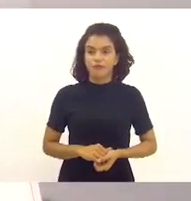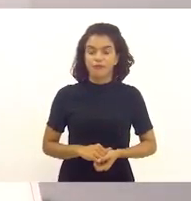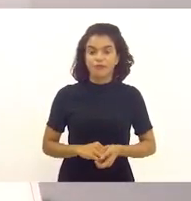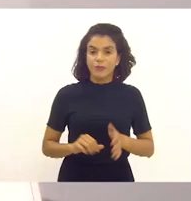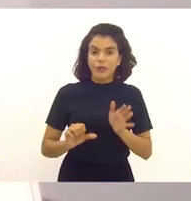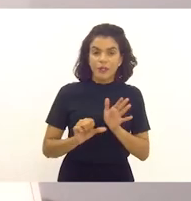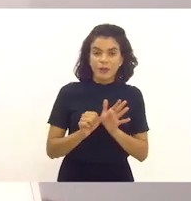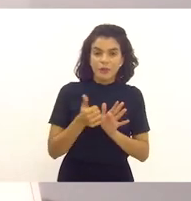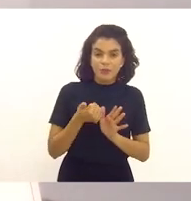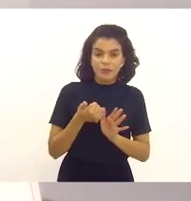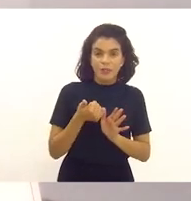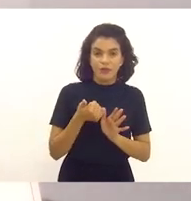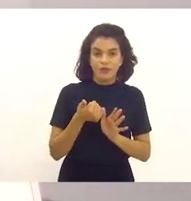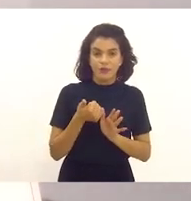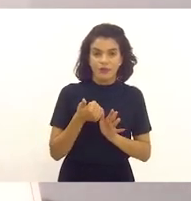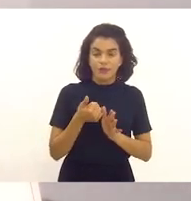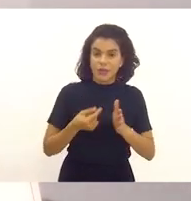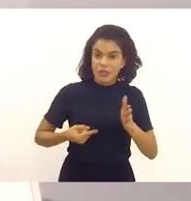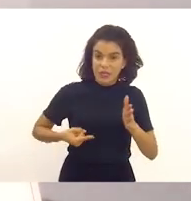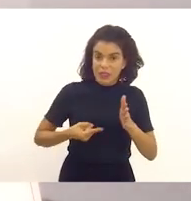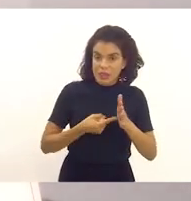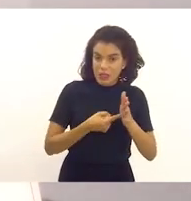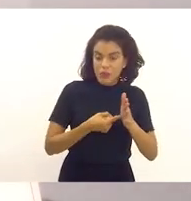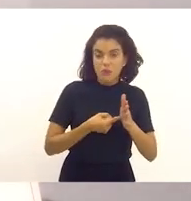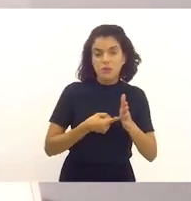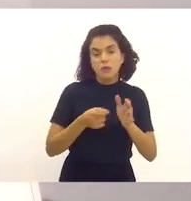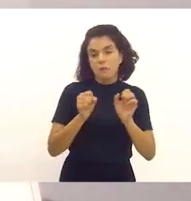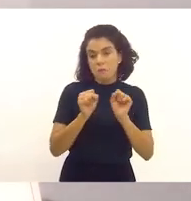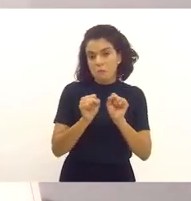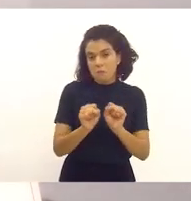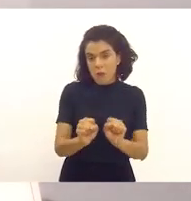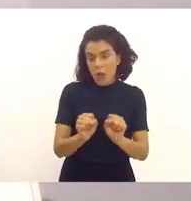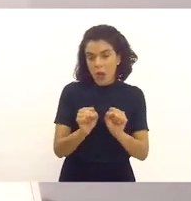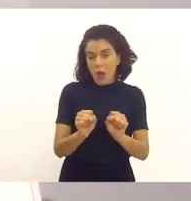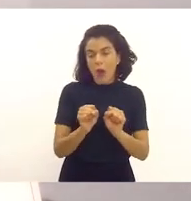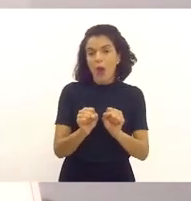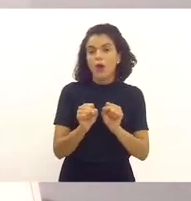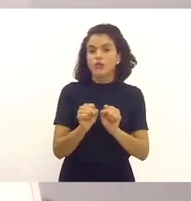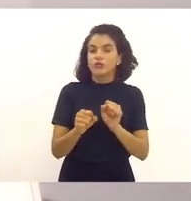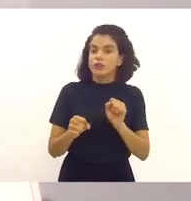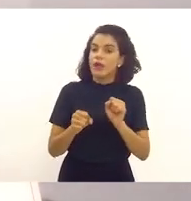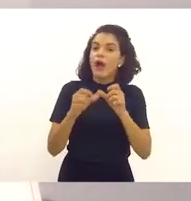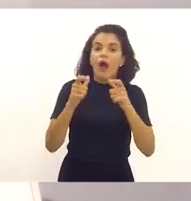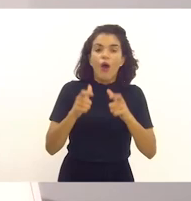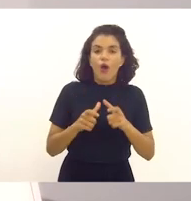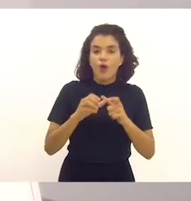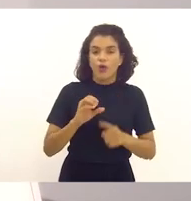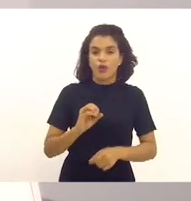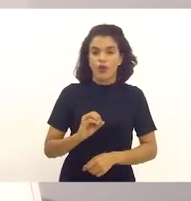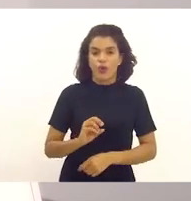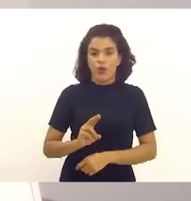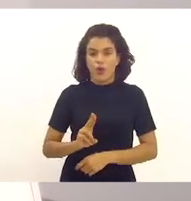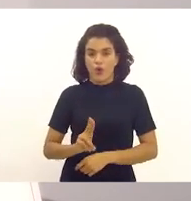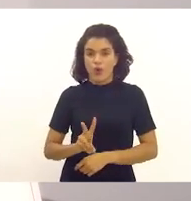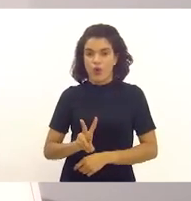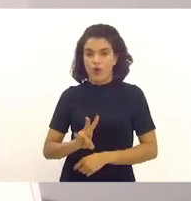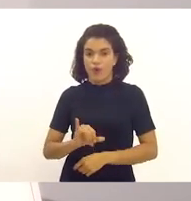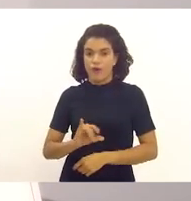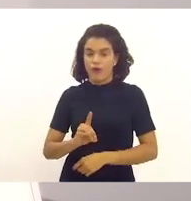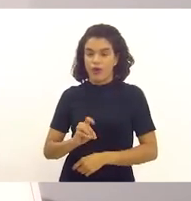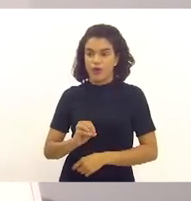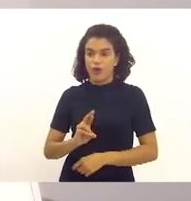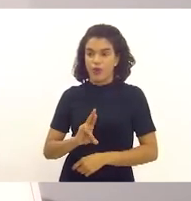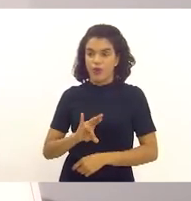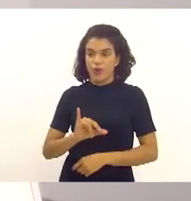primeiro denúncias podem ser feitas por nossa ouvidoria Então eu vi aqui ouvir né